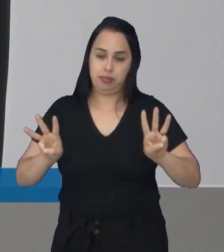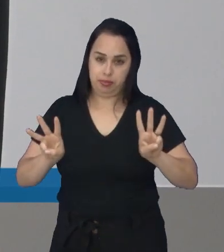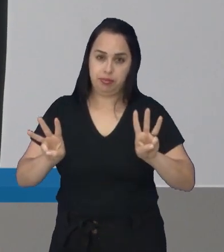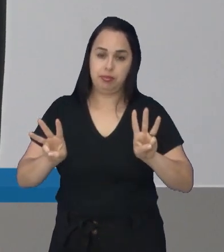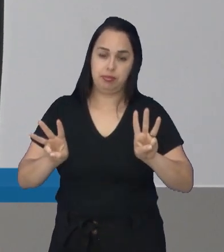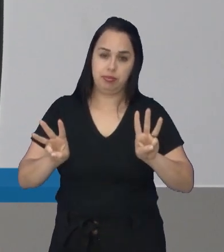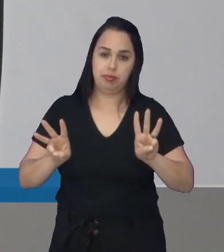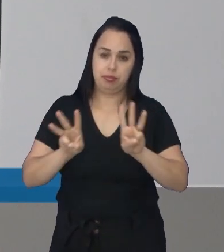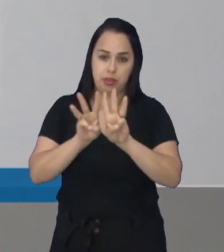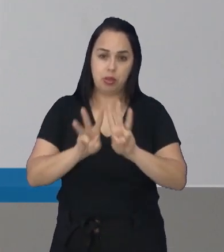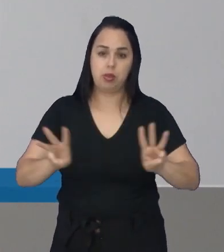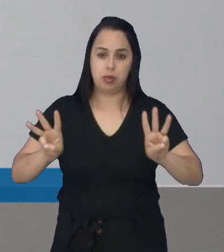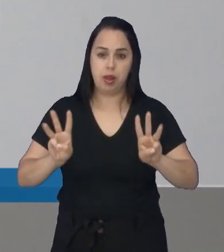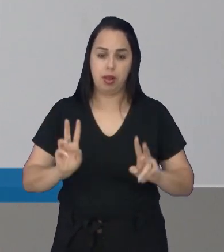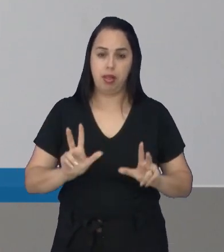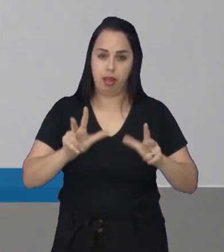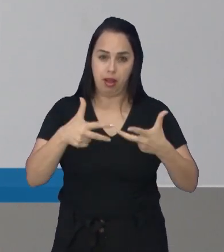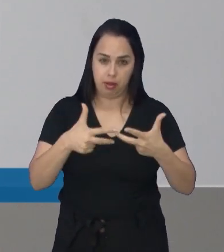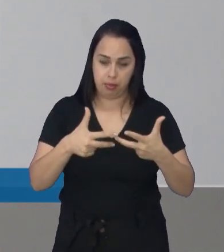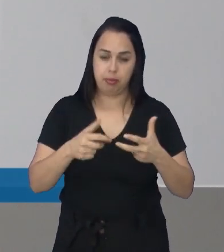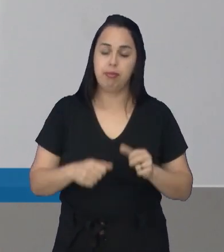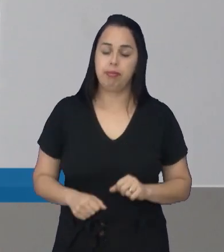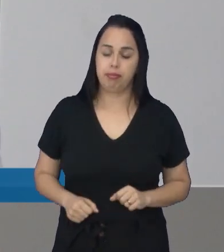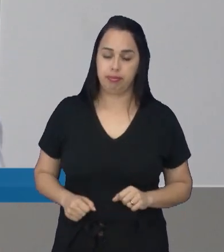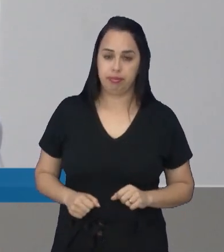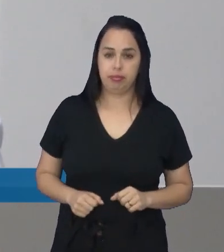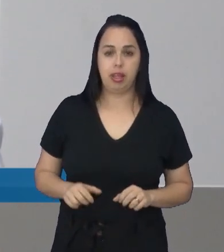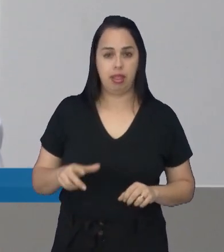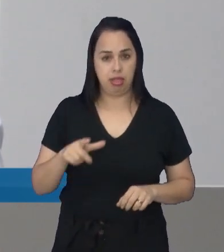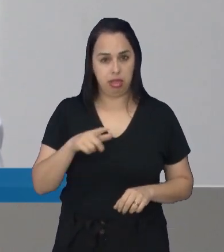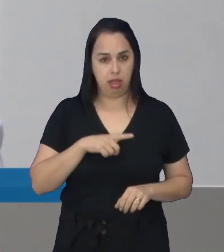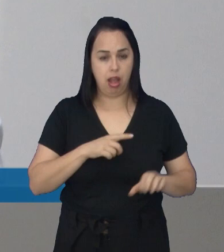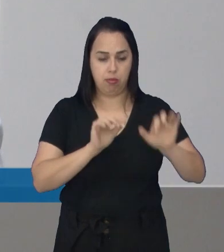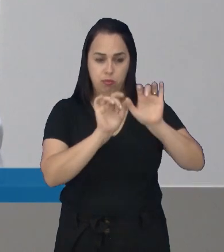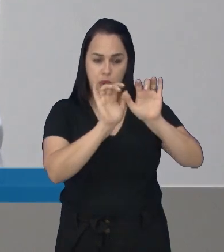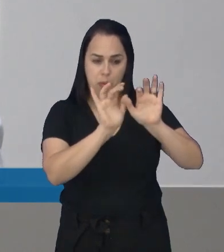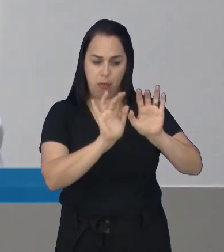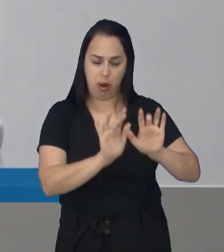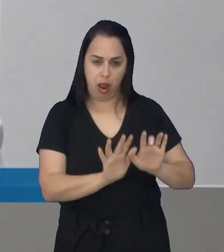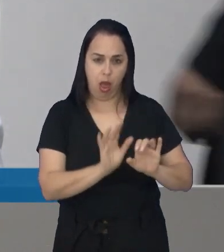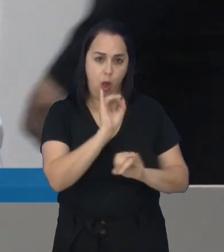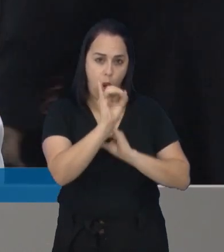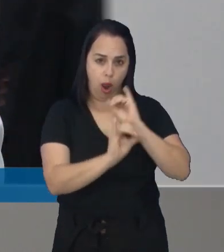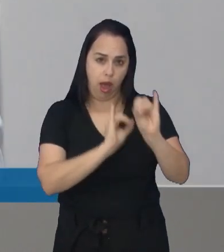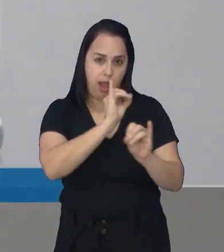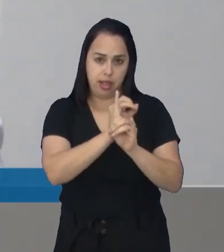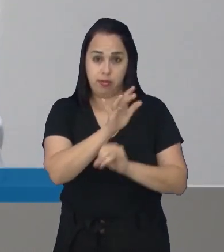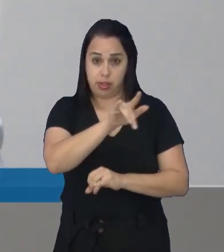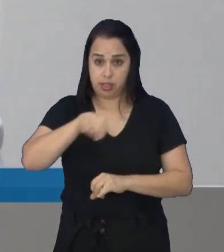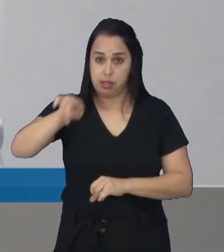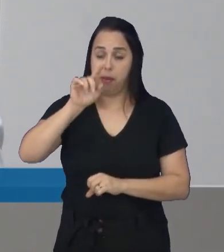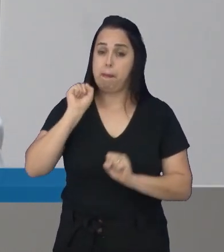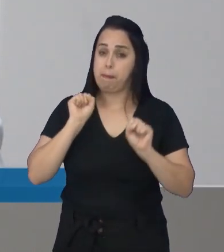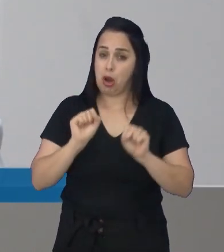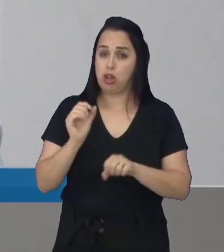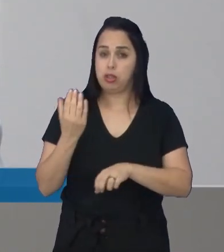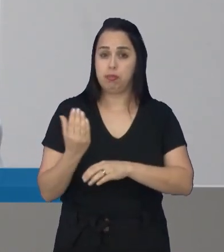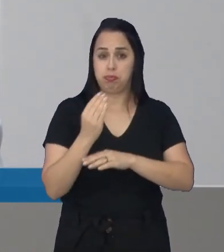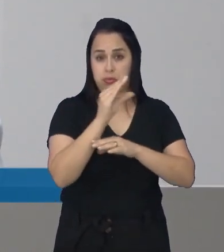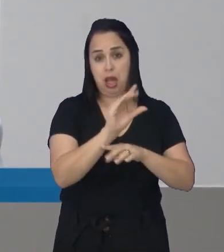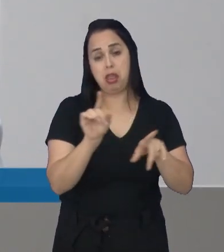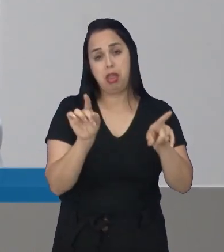disponibilizado no site da câmara Então tem um formulário online onde os senhores podem também